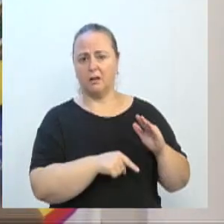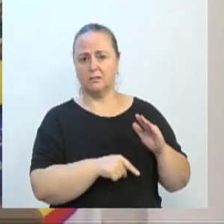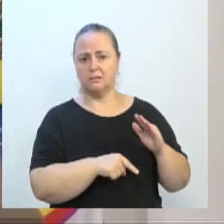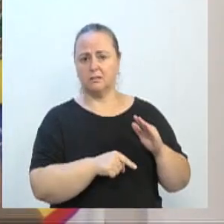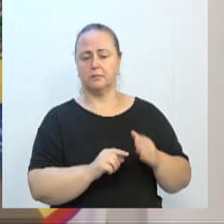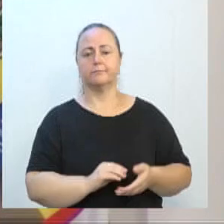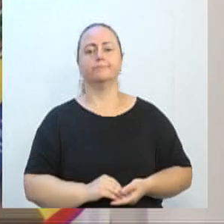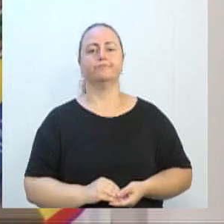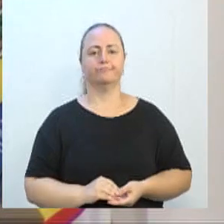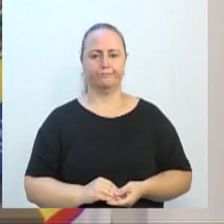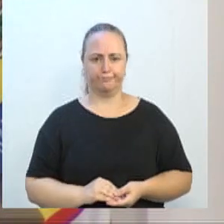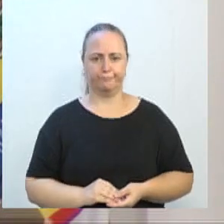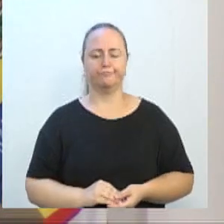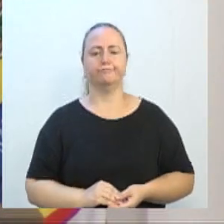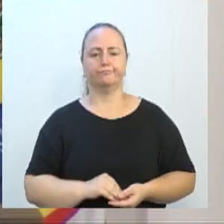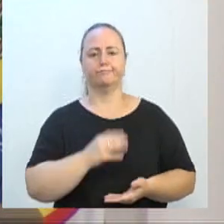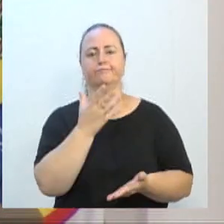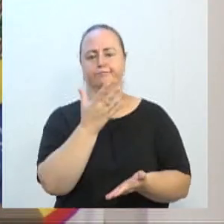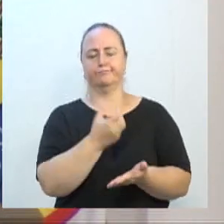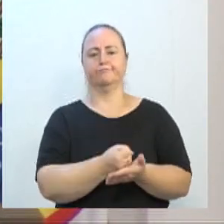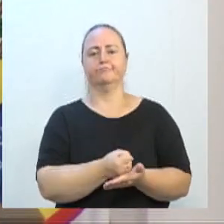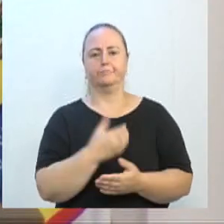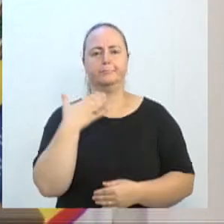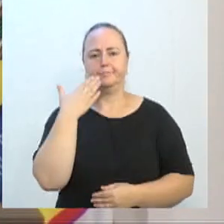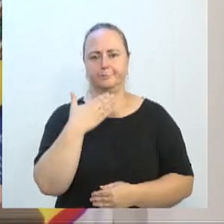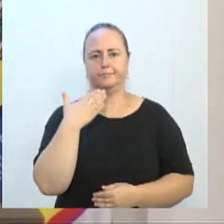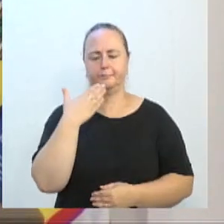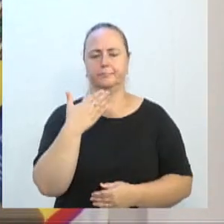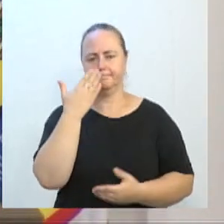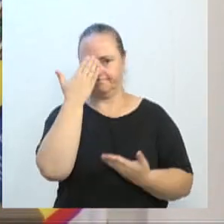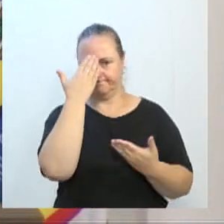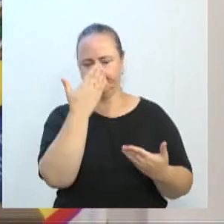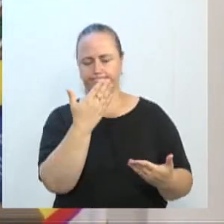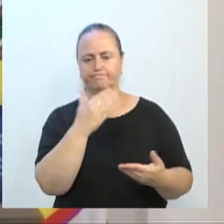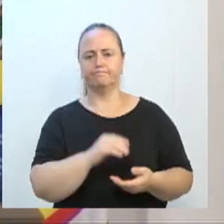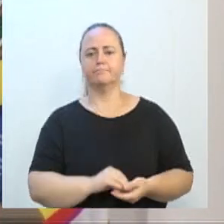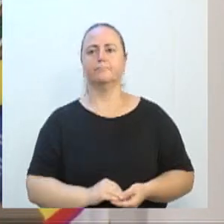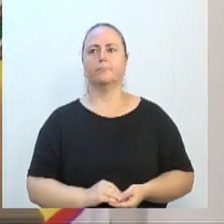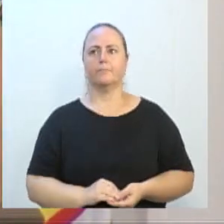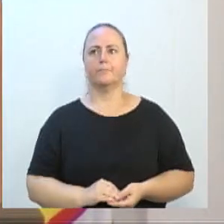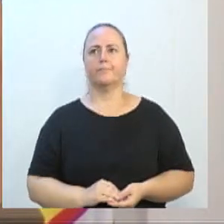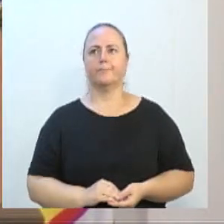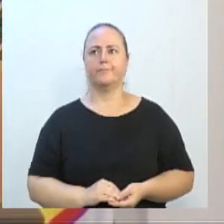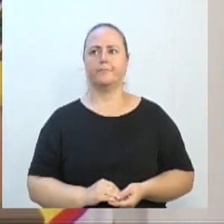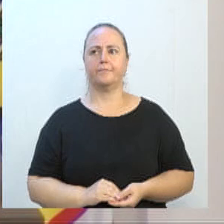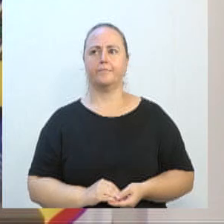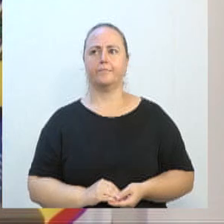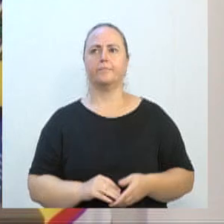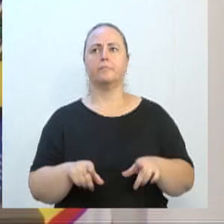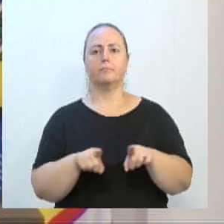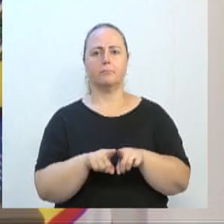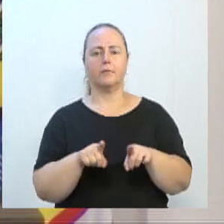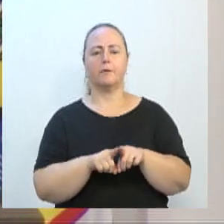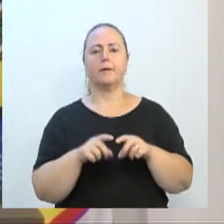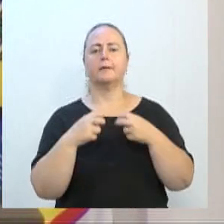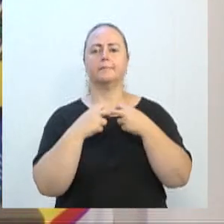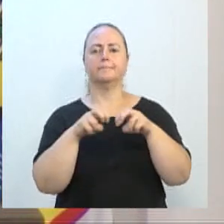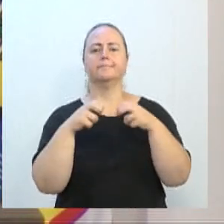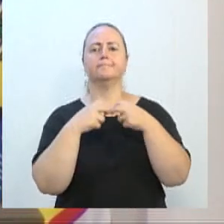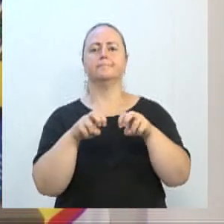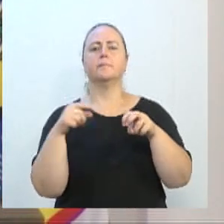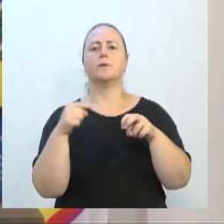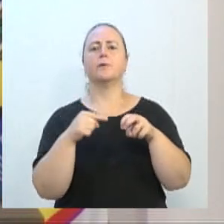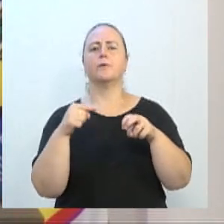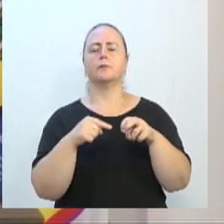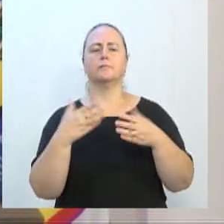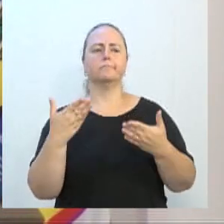colaboração, vereador, incluo sua fala e meu pronunciamento. E gostaria de falar também, senhores vereadores, voltando ao assunto transporte coletivo, a gente